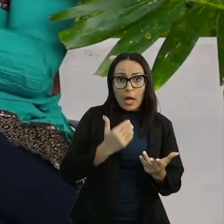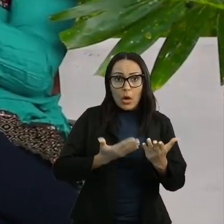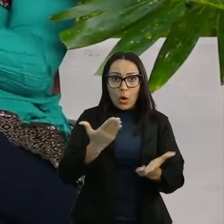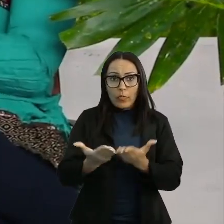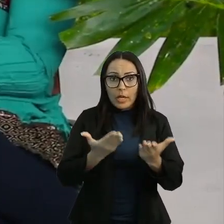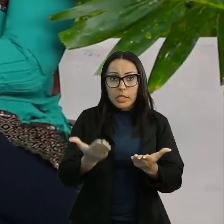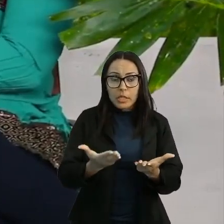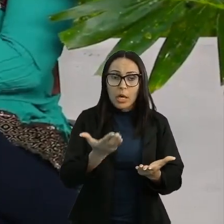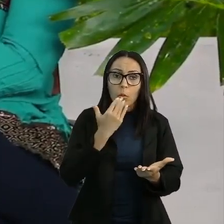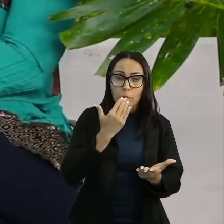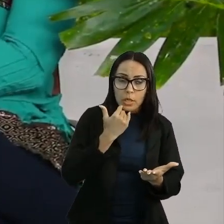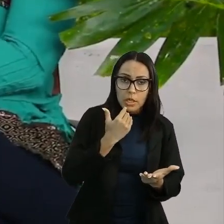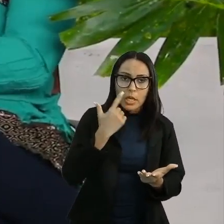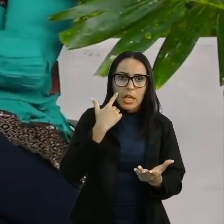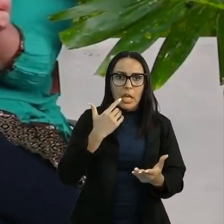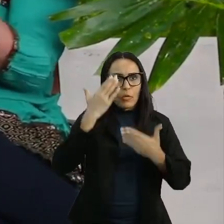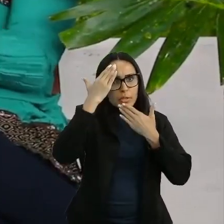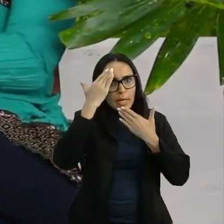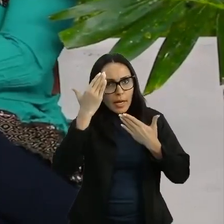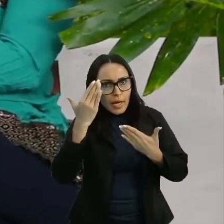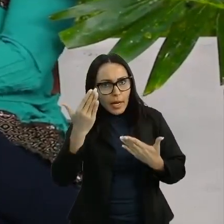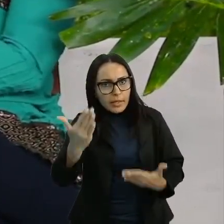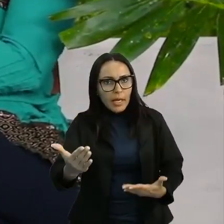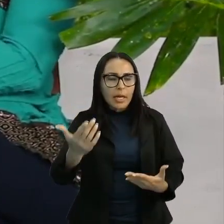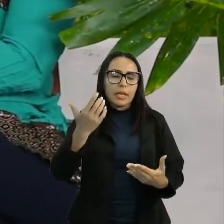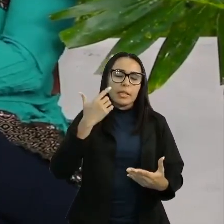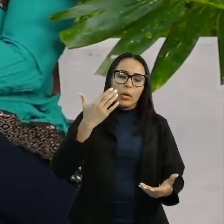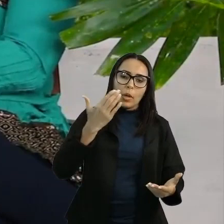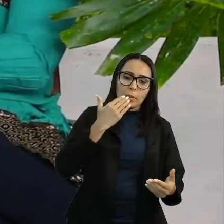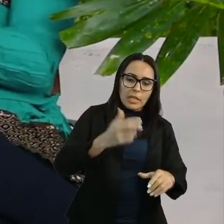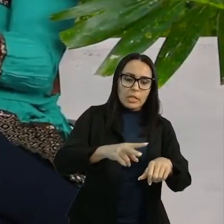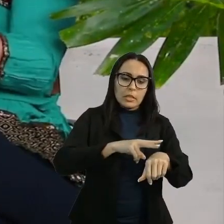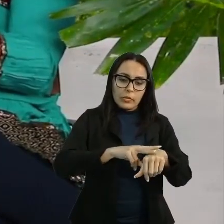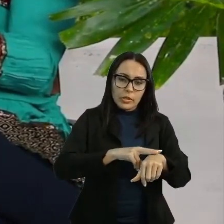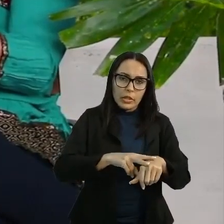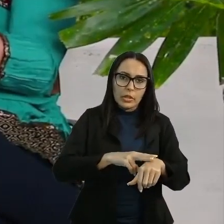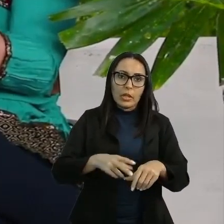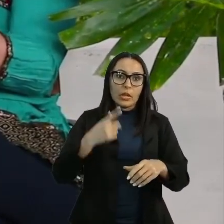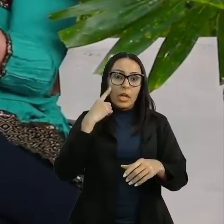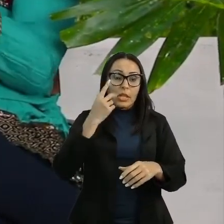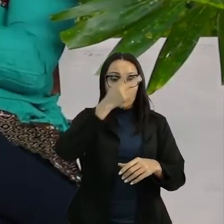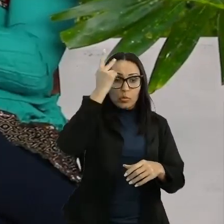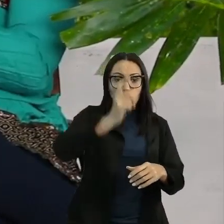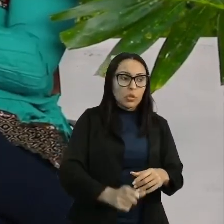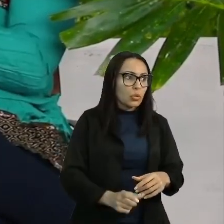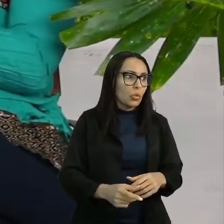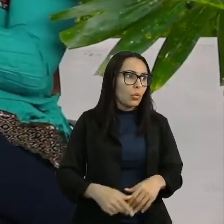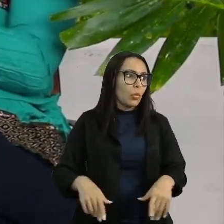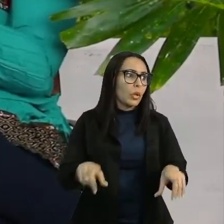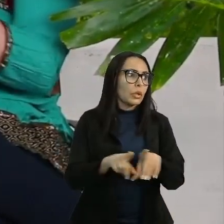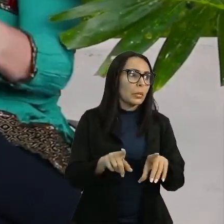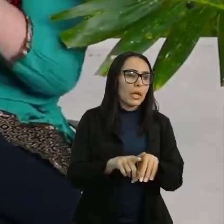com uma areia especial de um lugar sagrado na Índia e ele nos dá proteção.